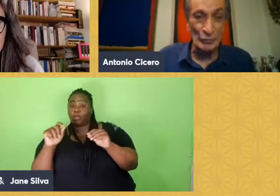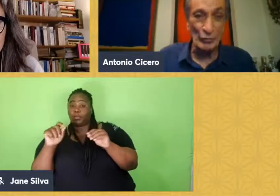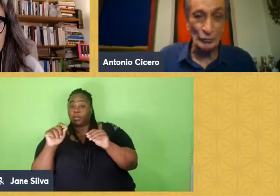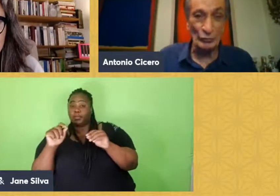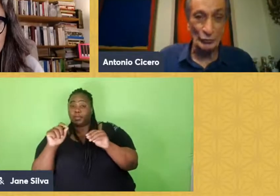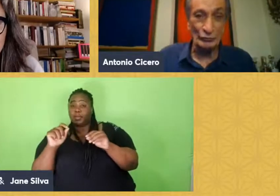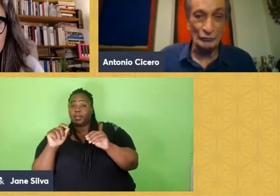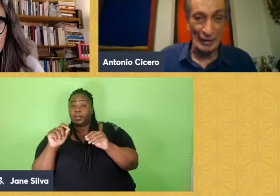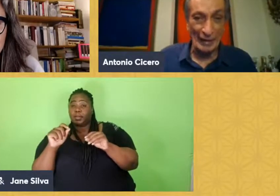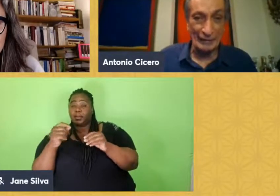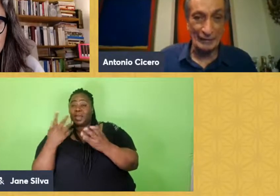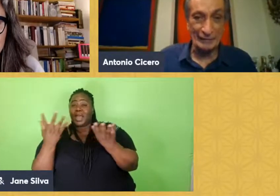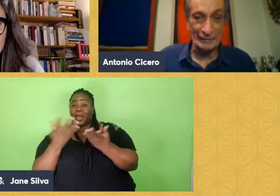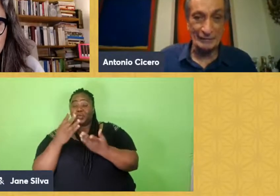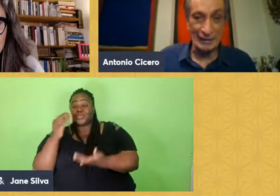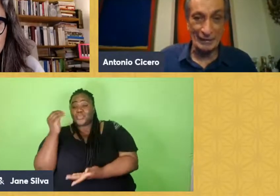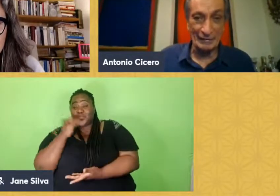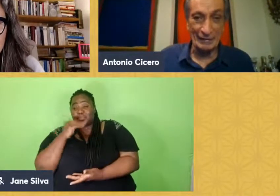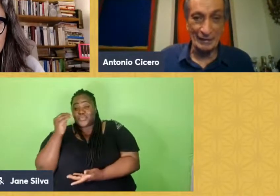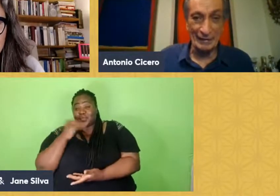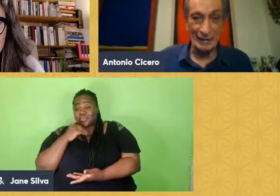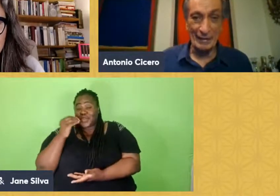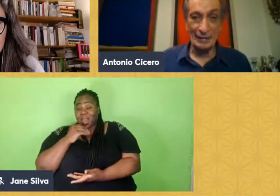tornaram-se muito fracas